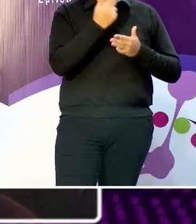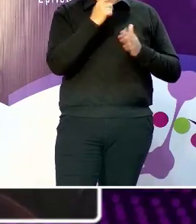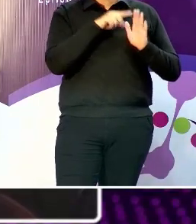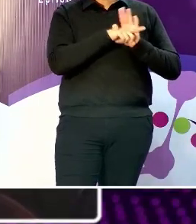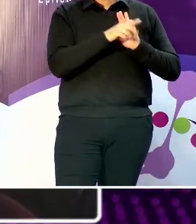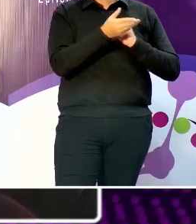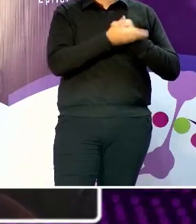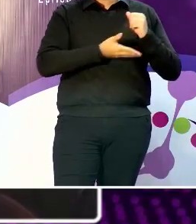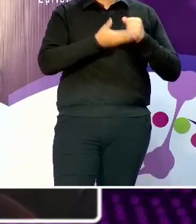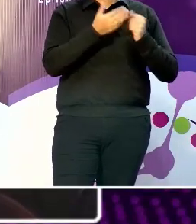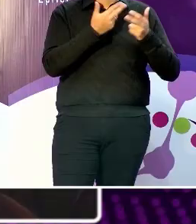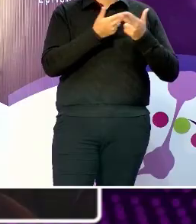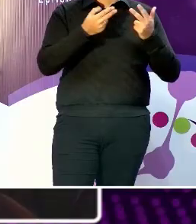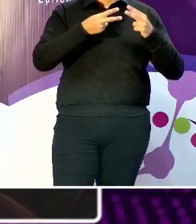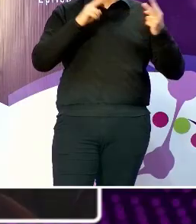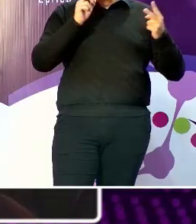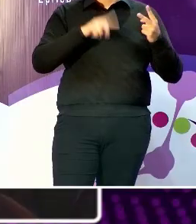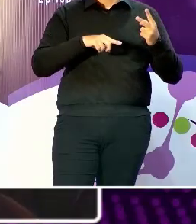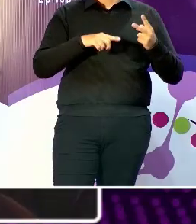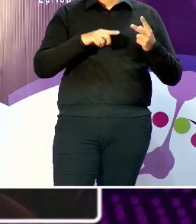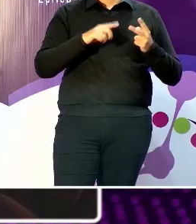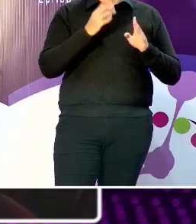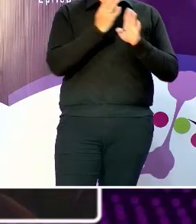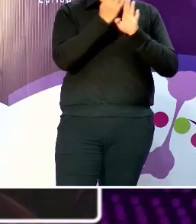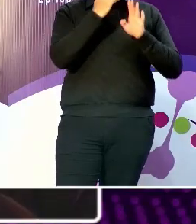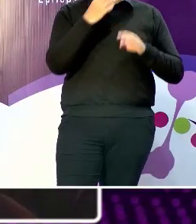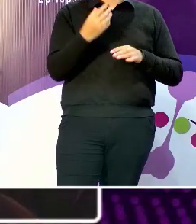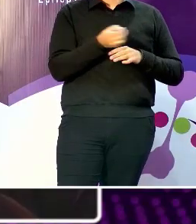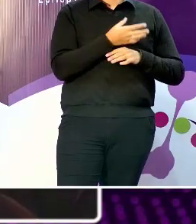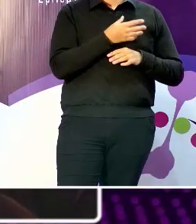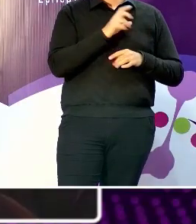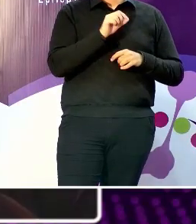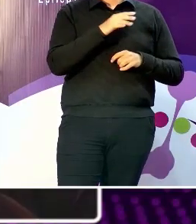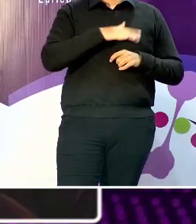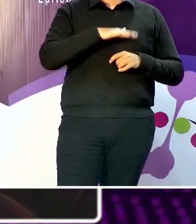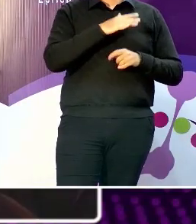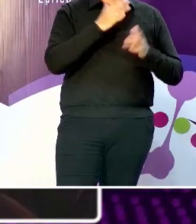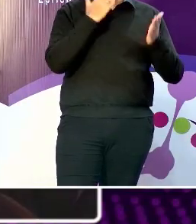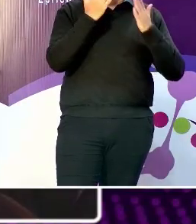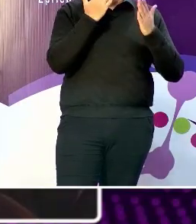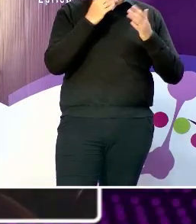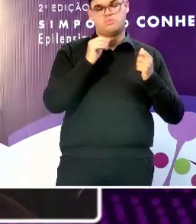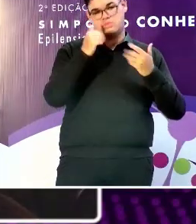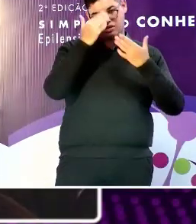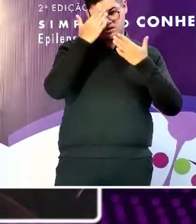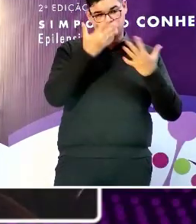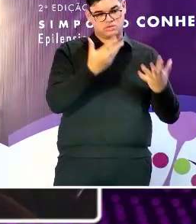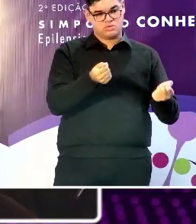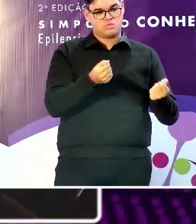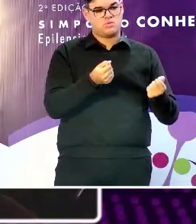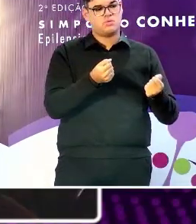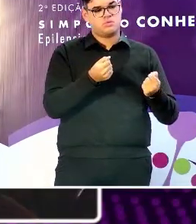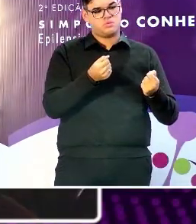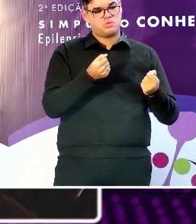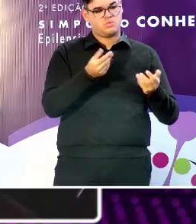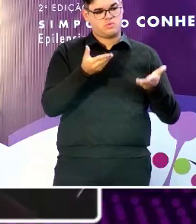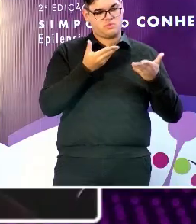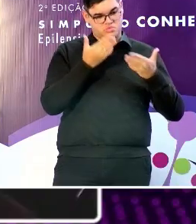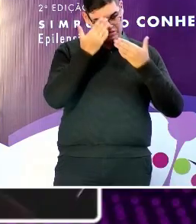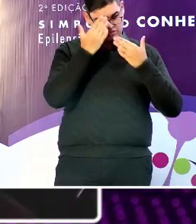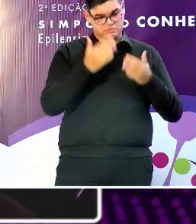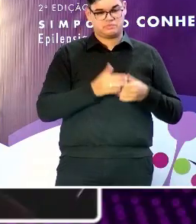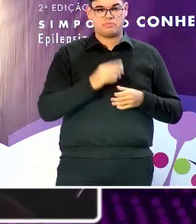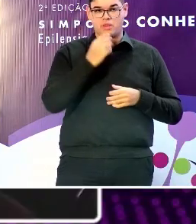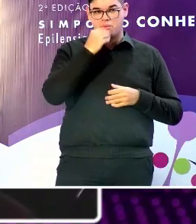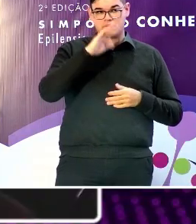epilepsias genéticas, a identificação dos genes e a descoberta de novos alvos terapêuticos. Obrigado, Vanessa, por aceitar o convite. Boa